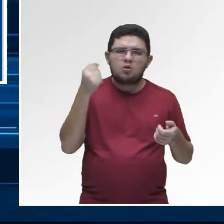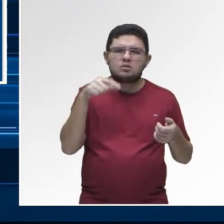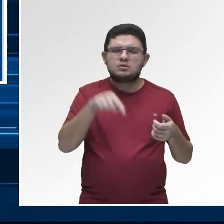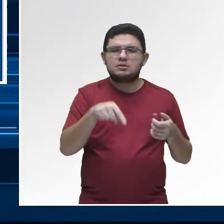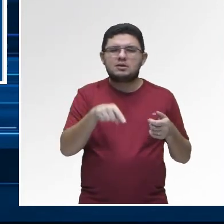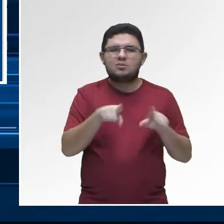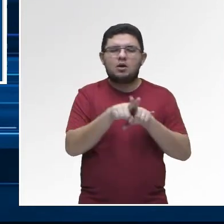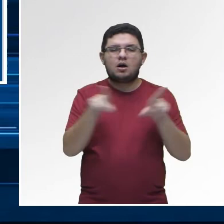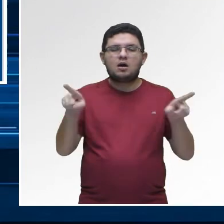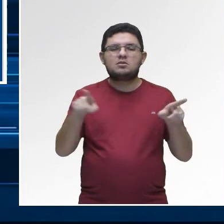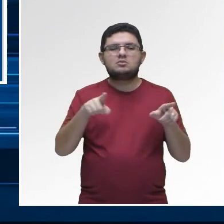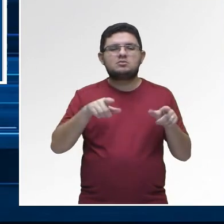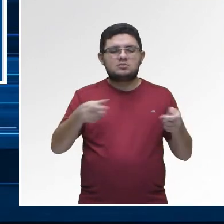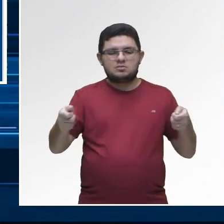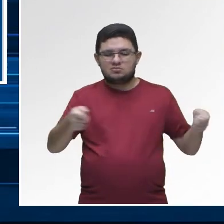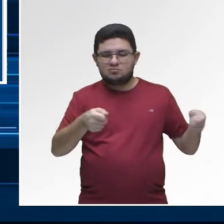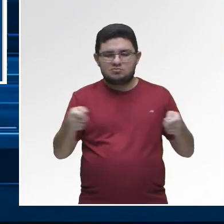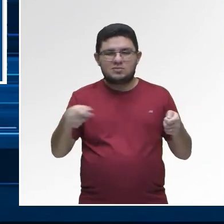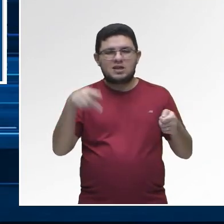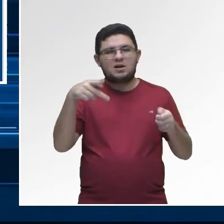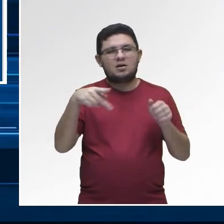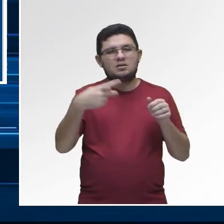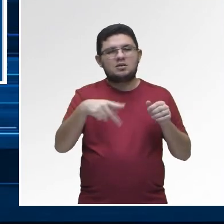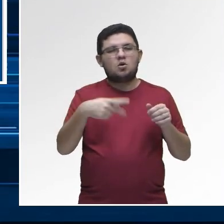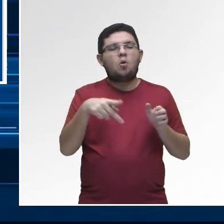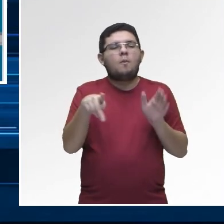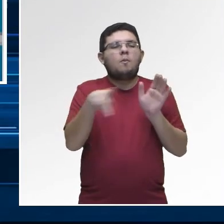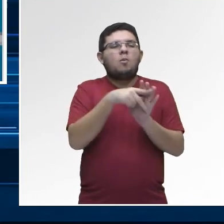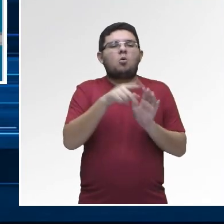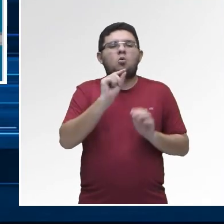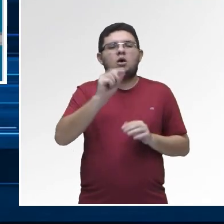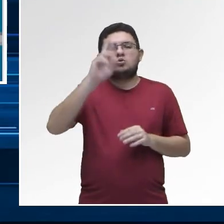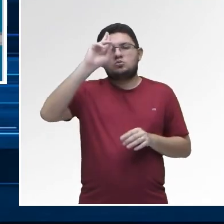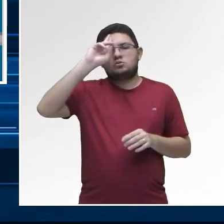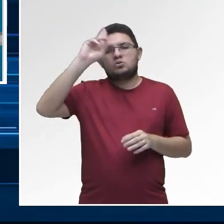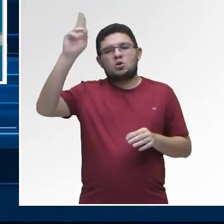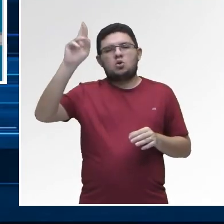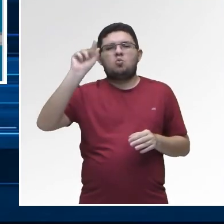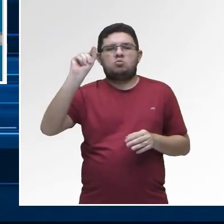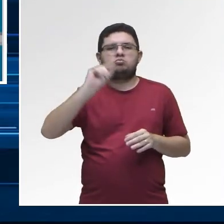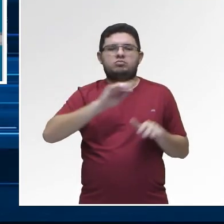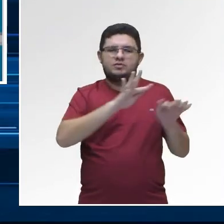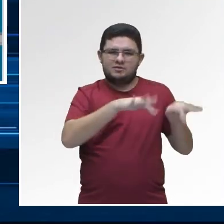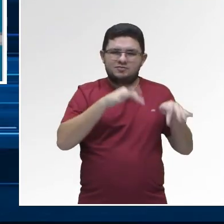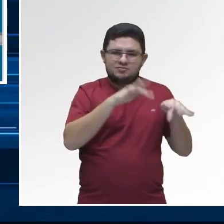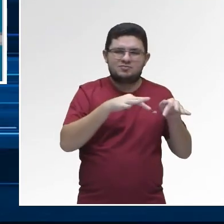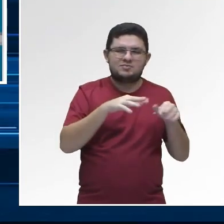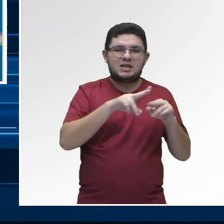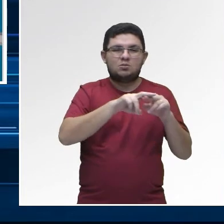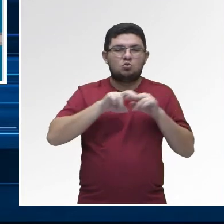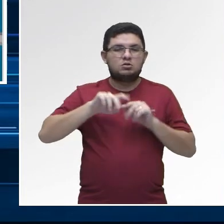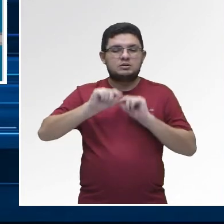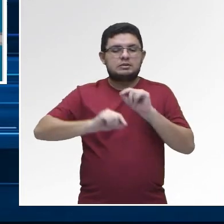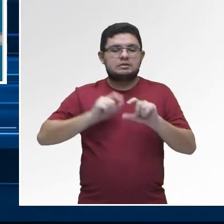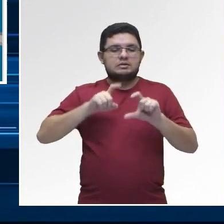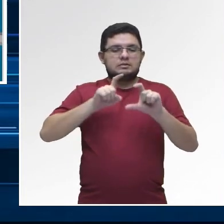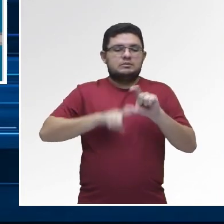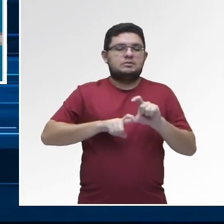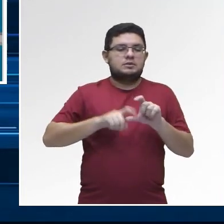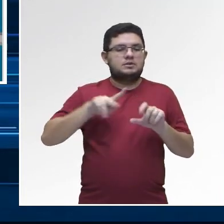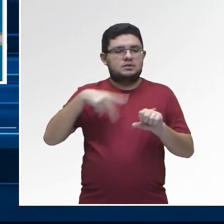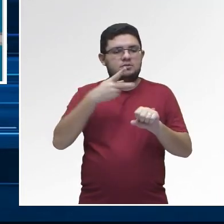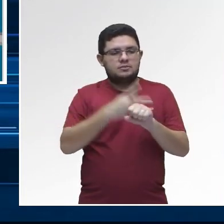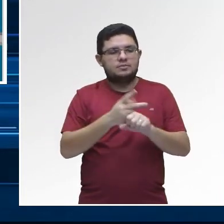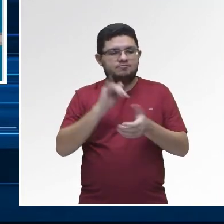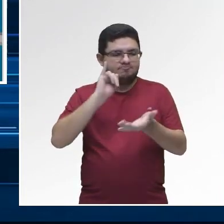moer o trigo no moinho e fazer o pão no forno do senhor feudal. Estava lá, o